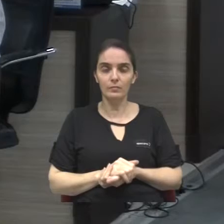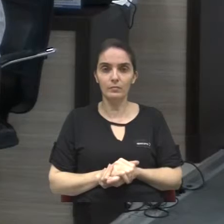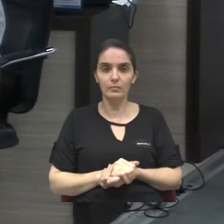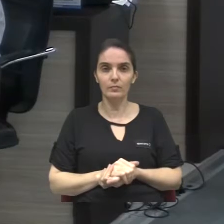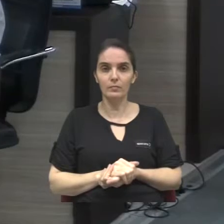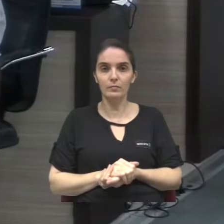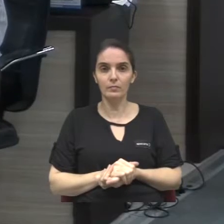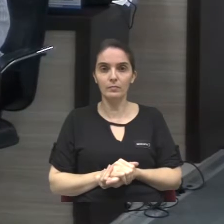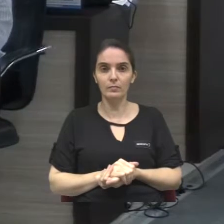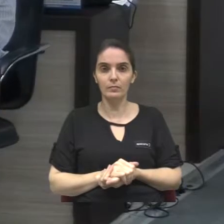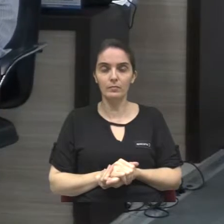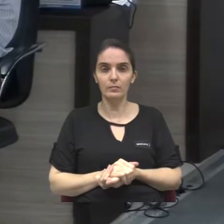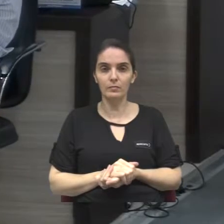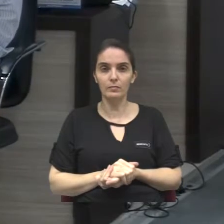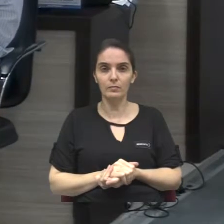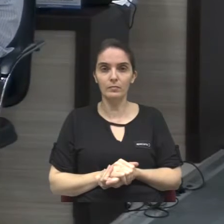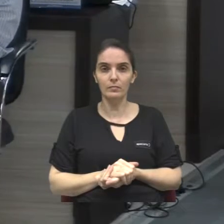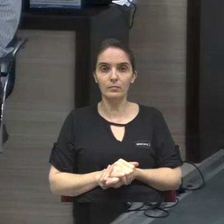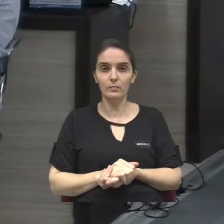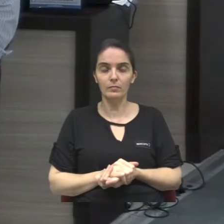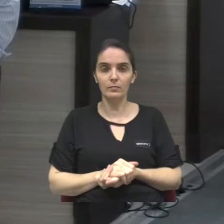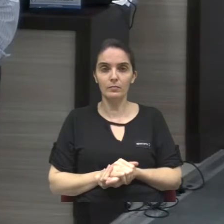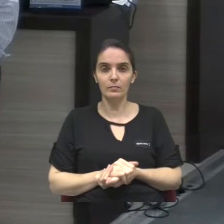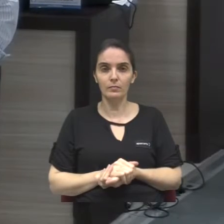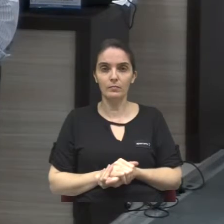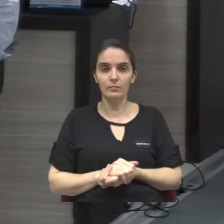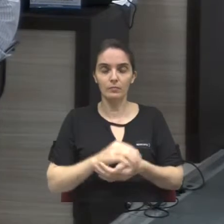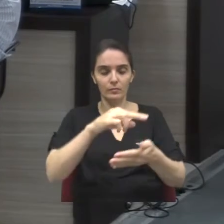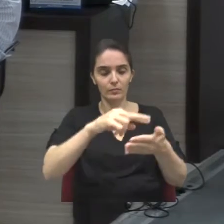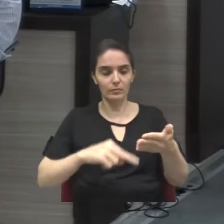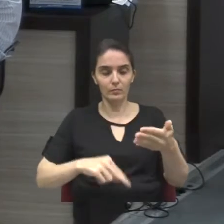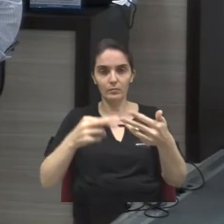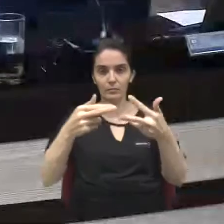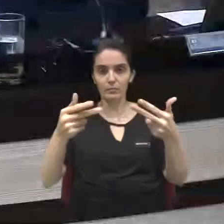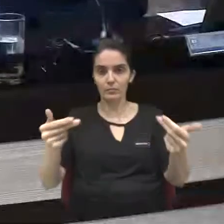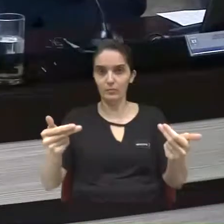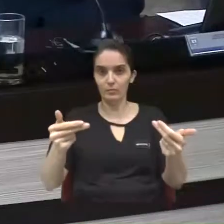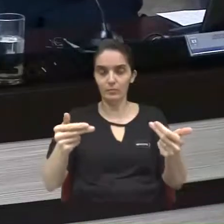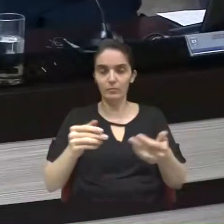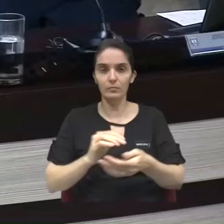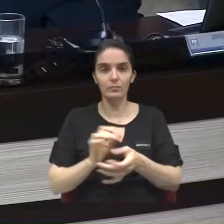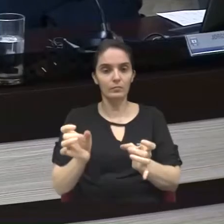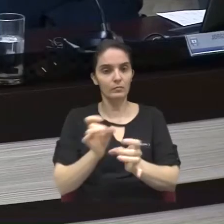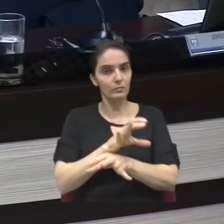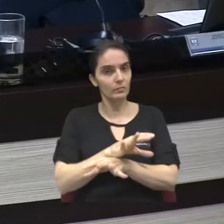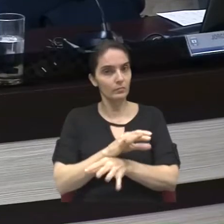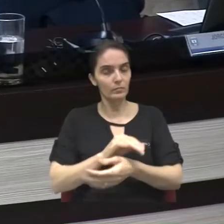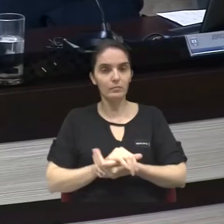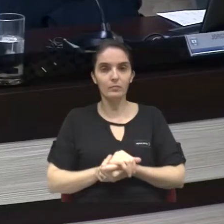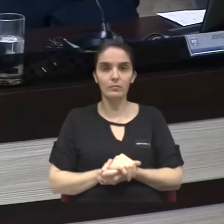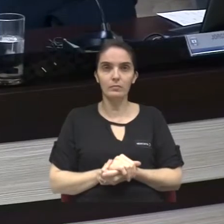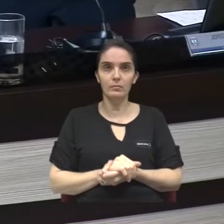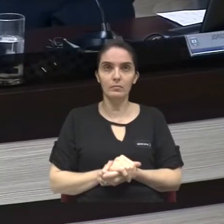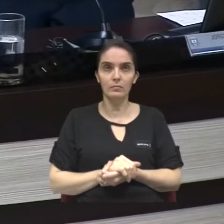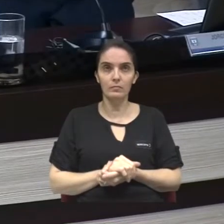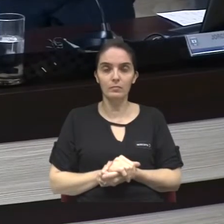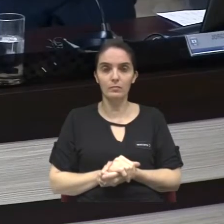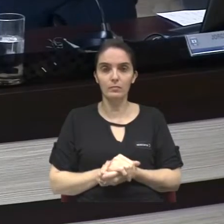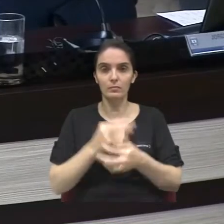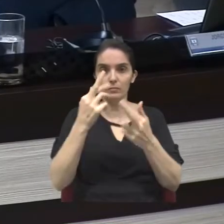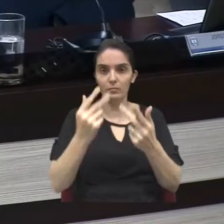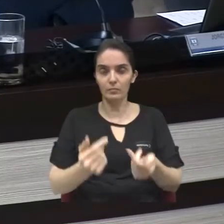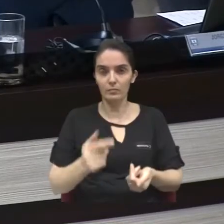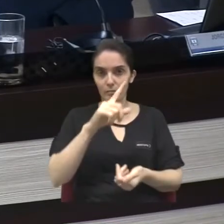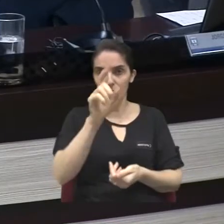feita a dispensa da leitura de diversos. Conforme a solicitação do vereador Zé da